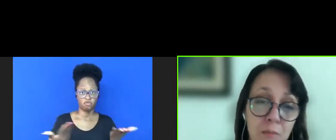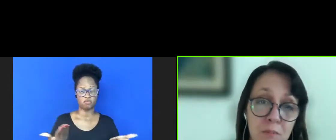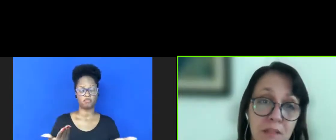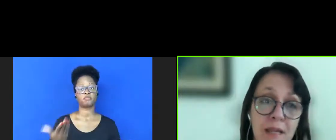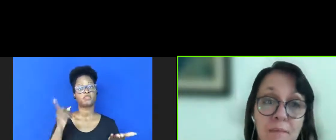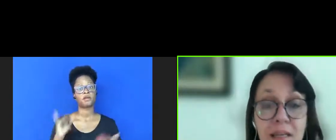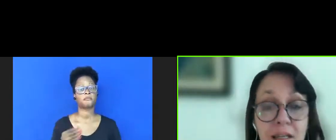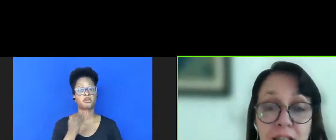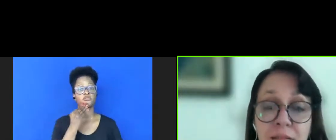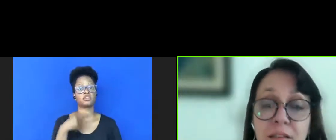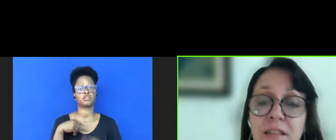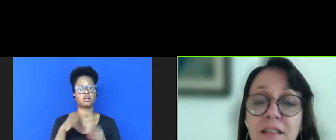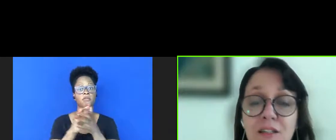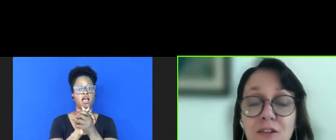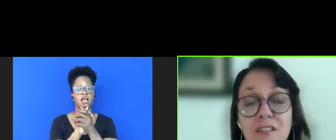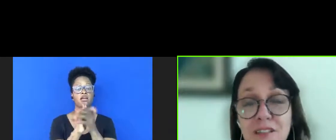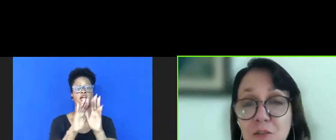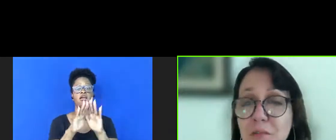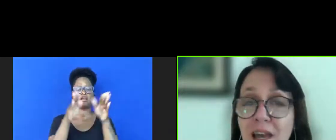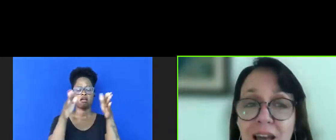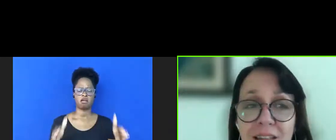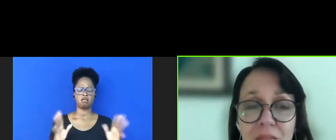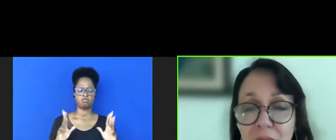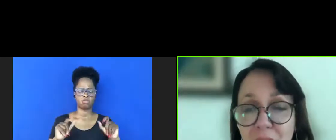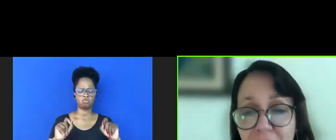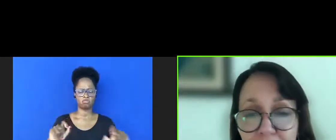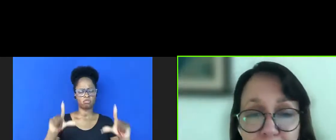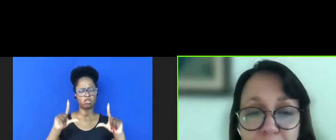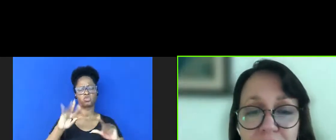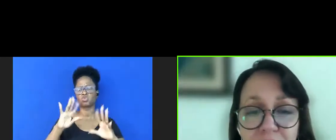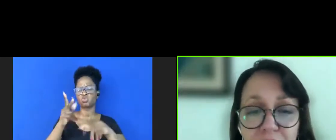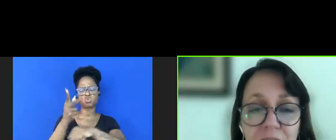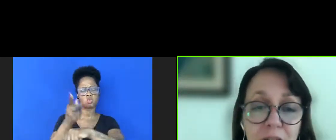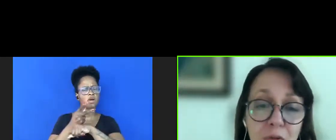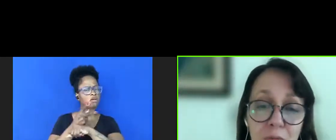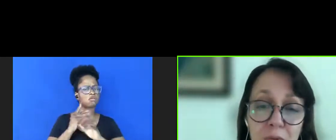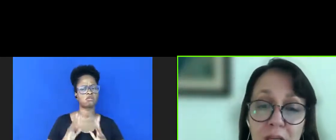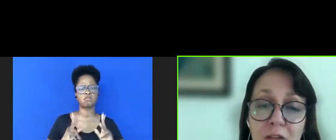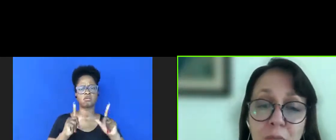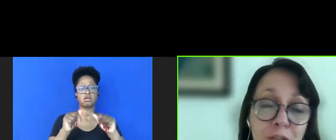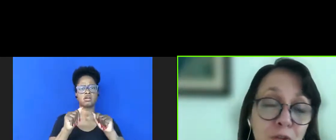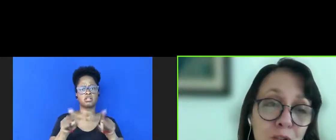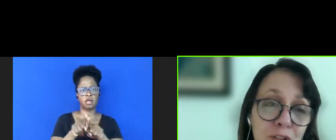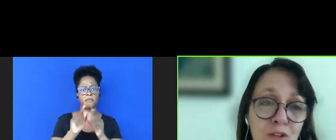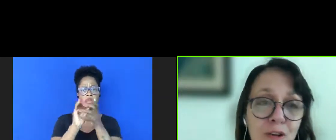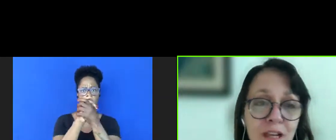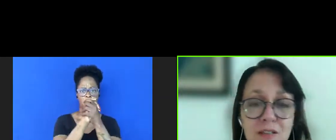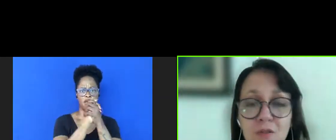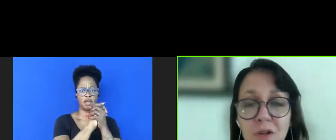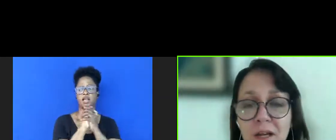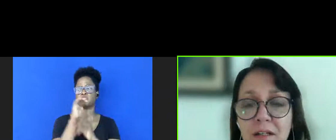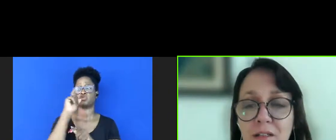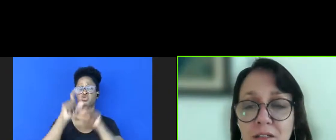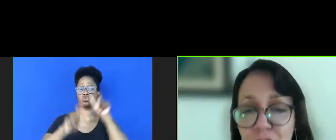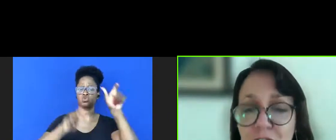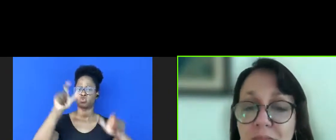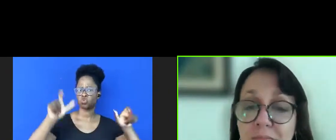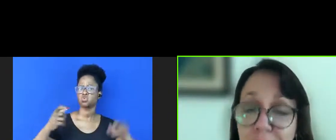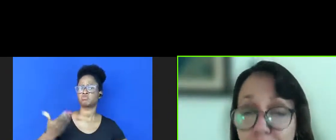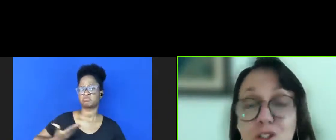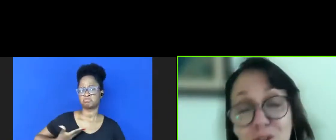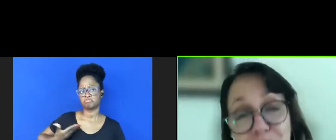para cumprimentar a mesa, todas as premiadas e premiados, e estender meu cumprimento para todas as colegas e